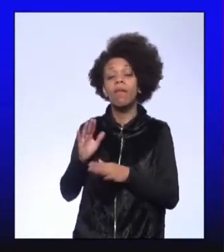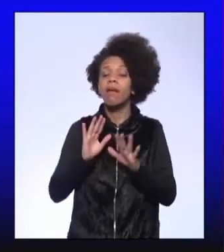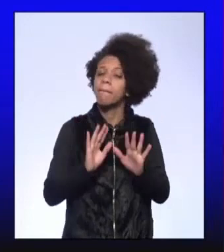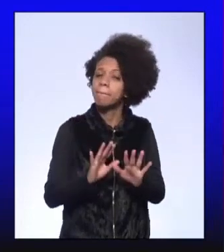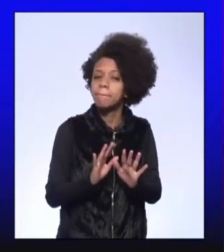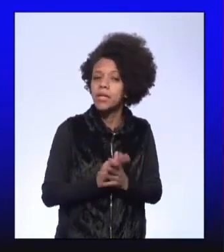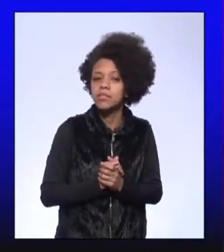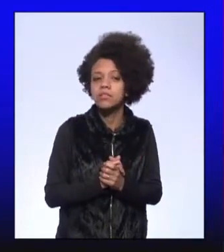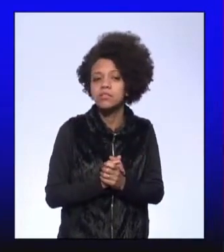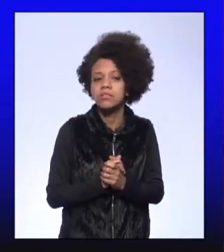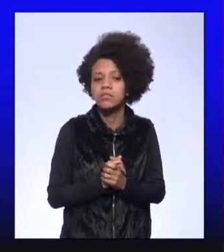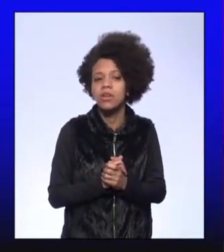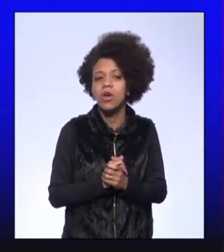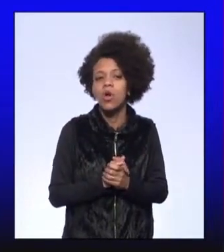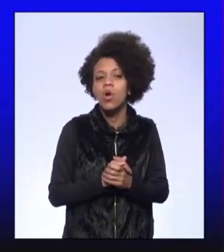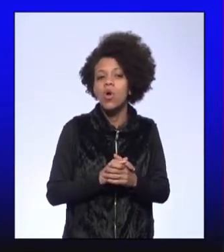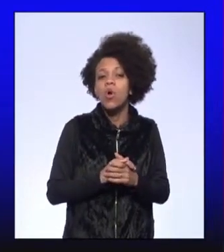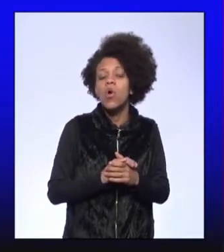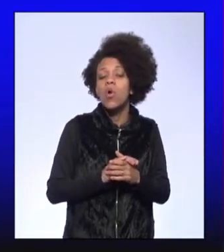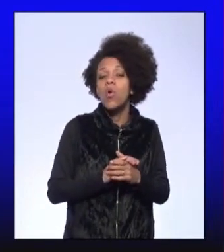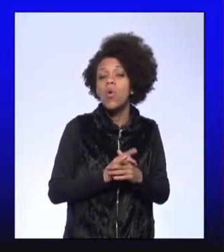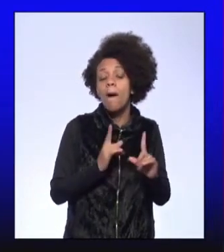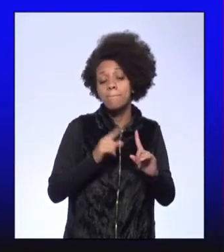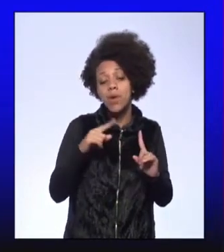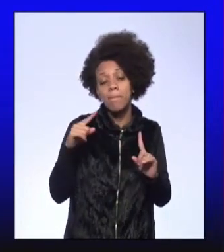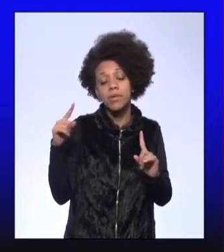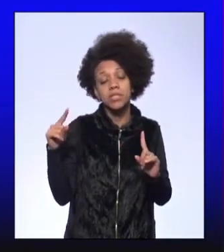dizer, o tamanho desses